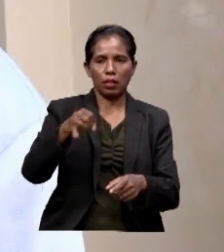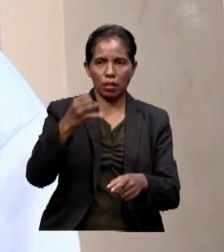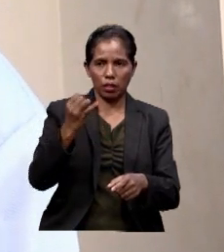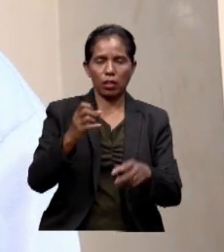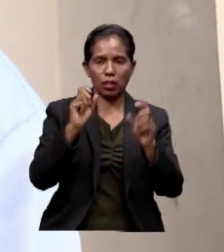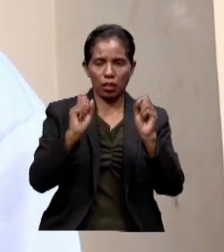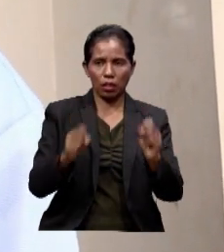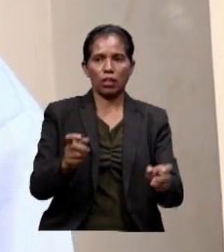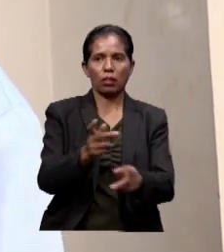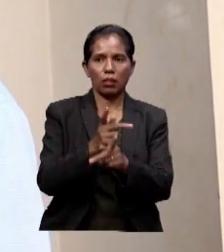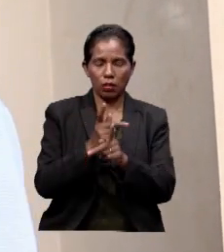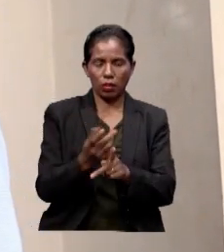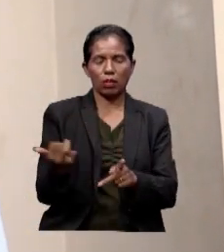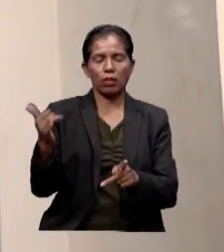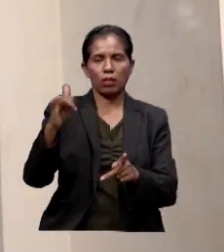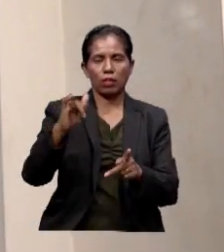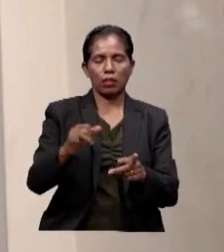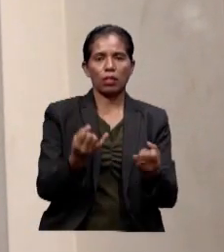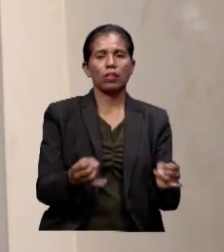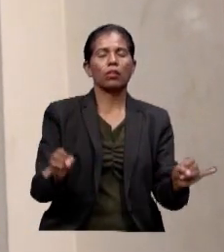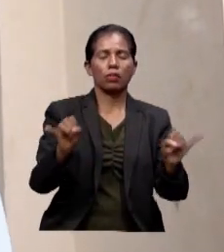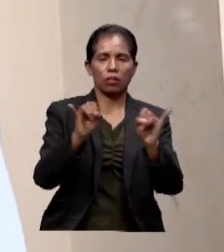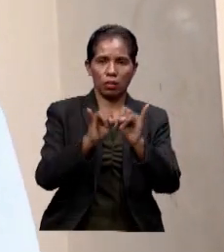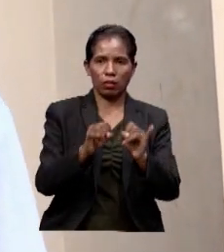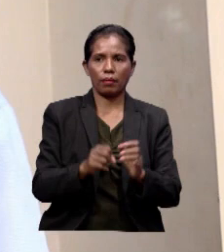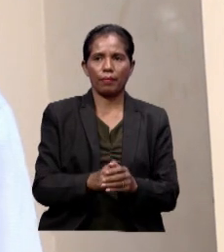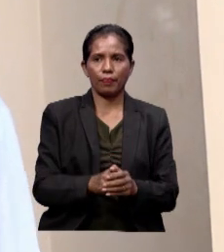tem que assegurar a minha instituição de integridade.